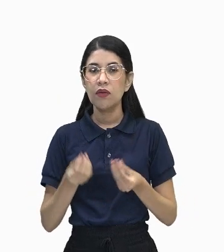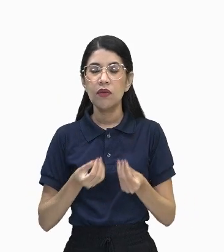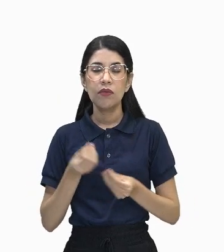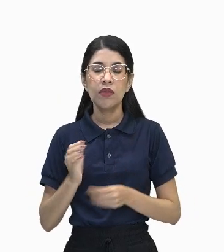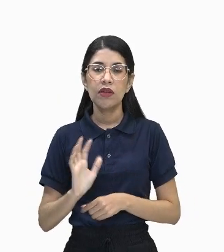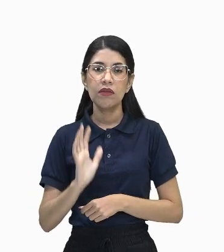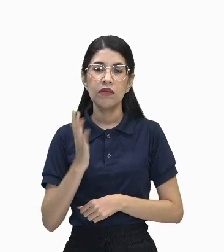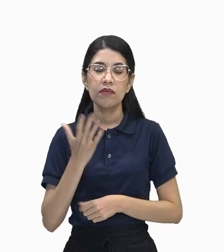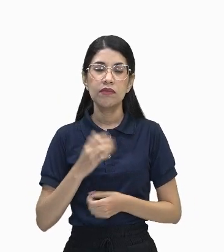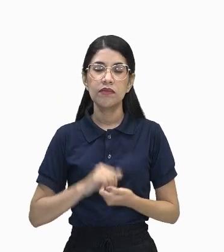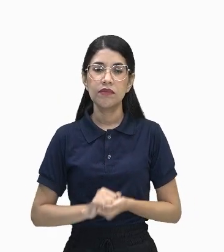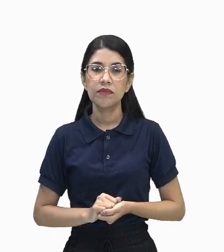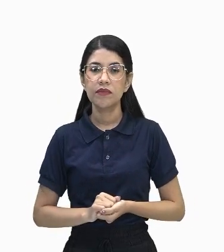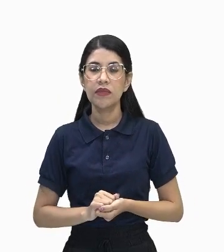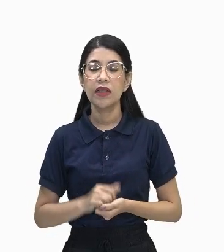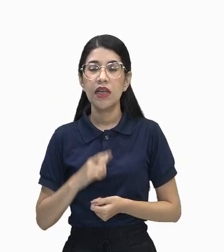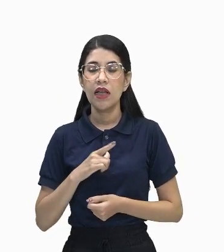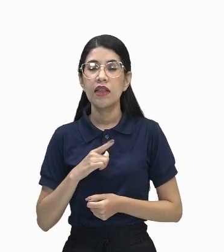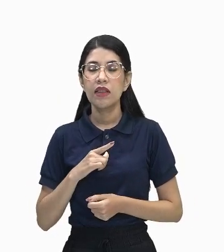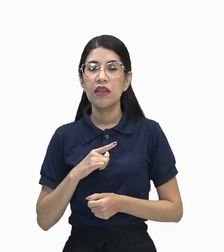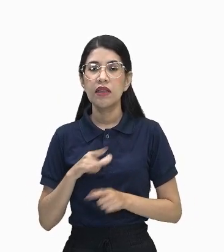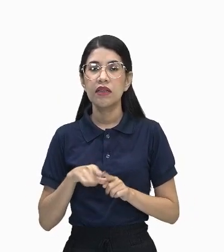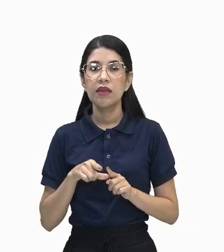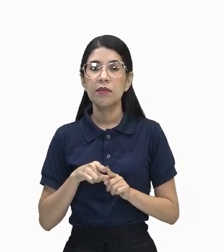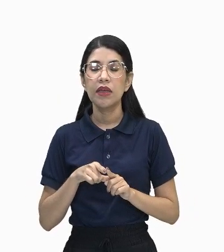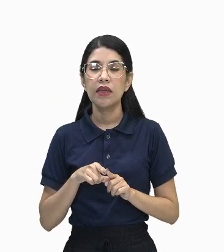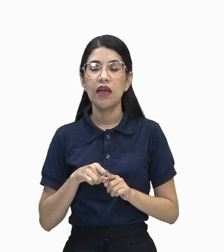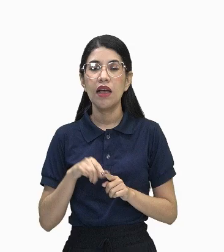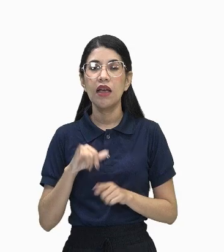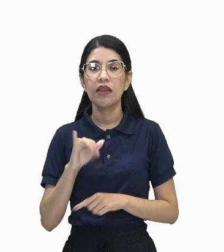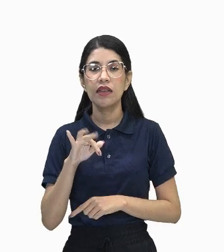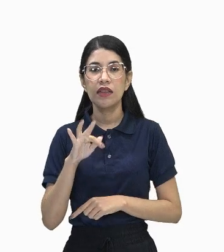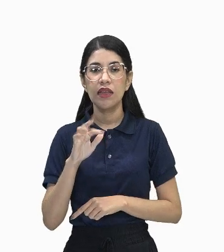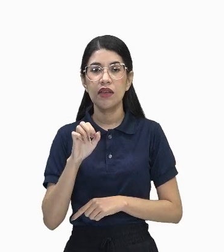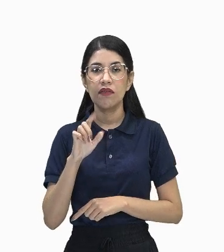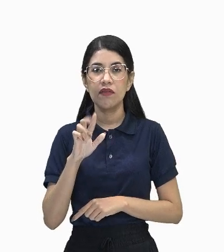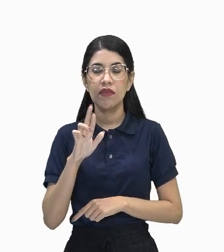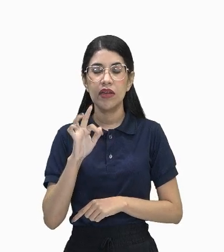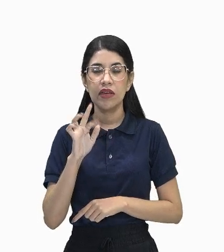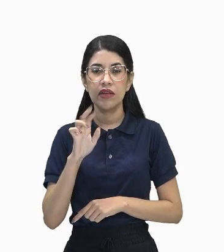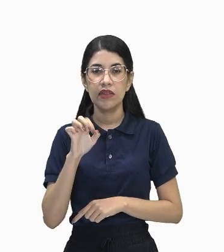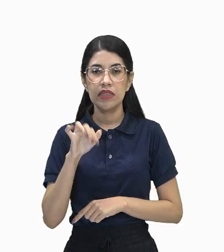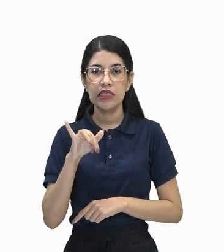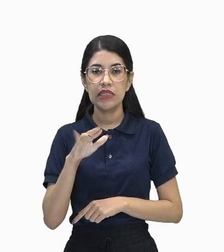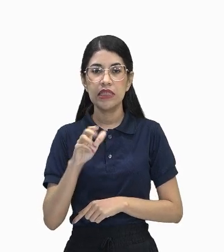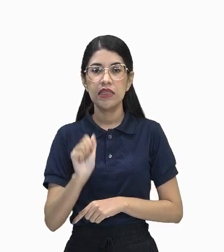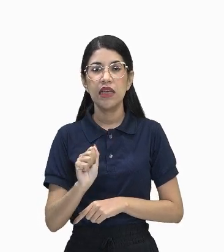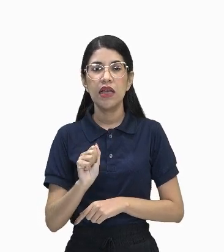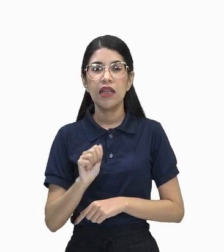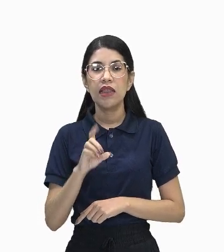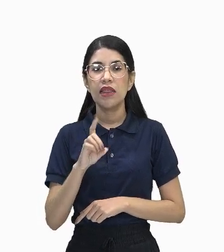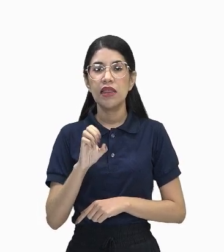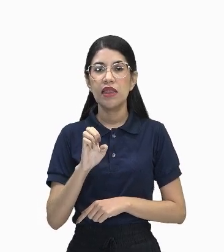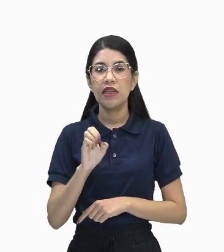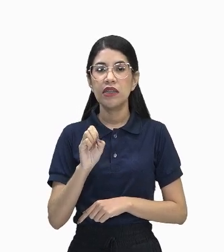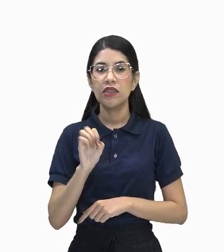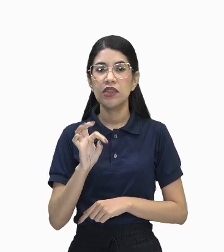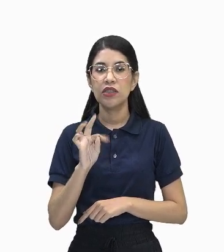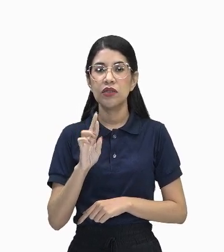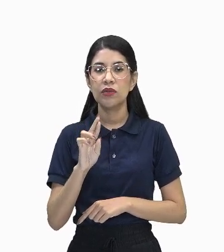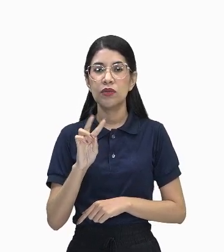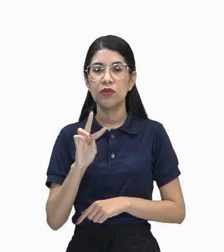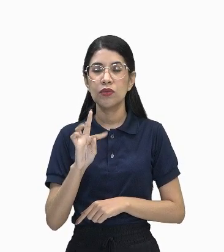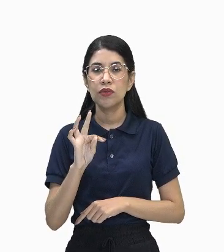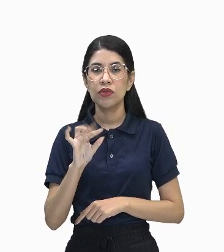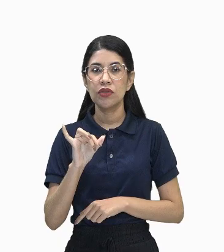vai ter a questão da interferência destrutiva agora sendo mostrada. Também pulsos que se propagam em cordas, tá? Esse tipo